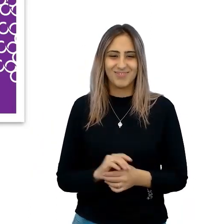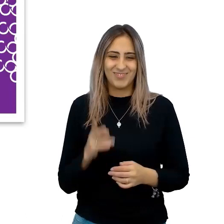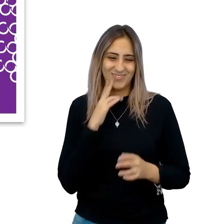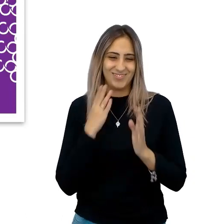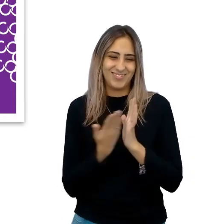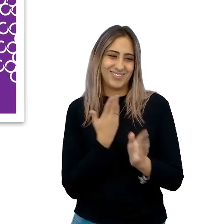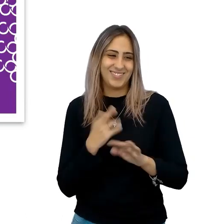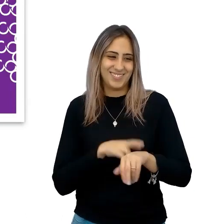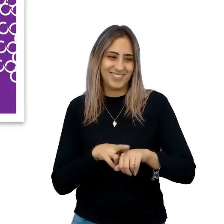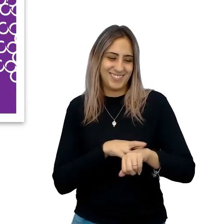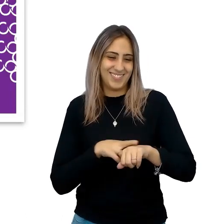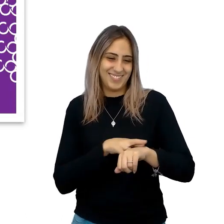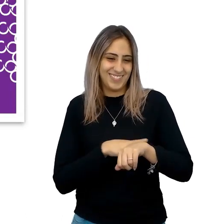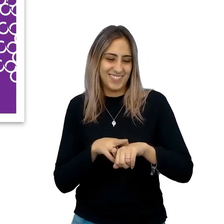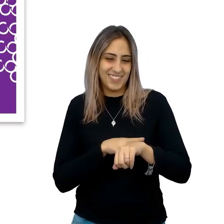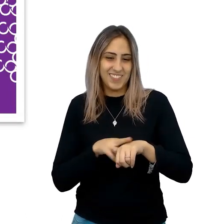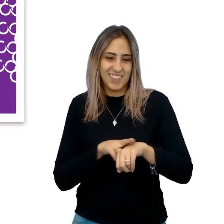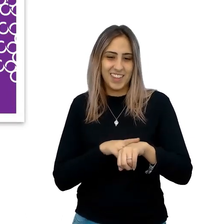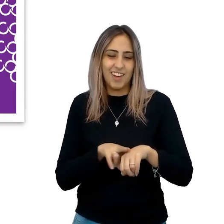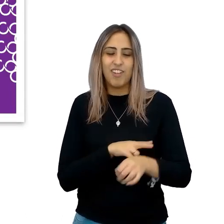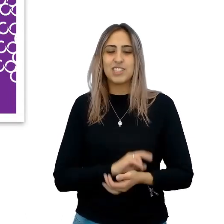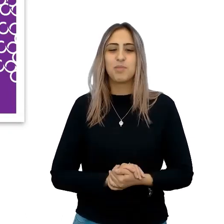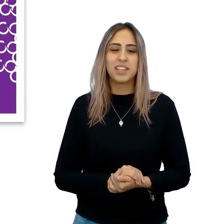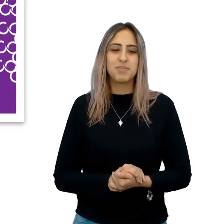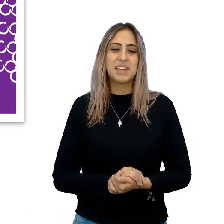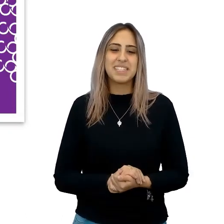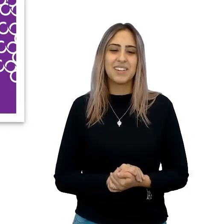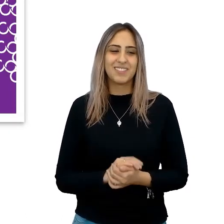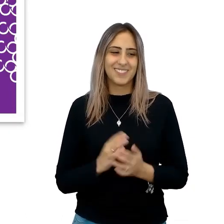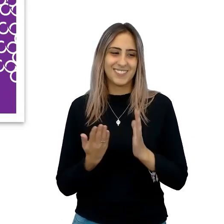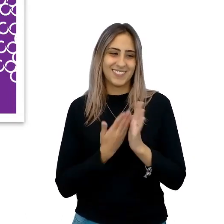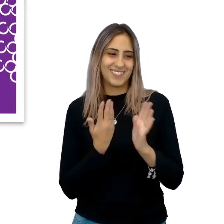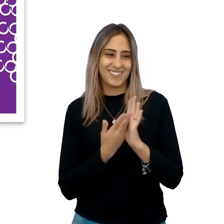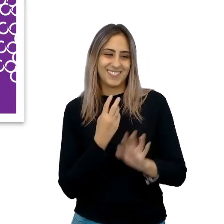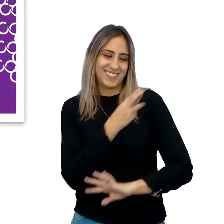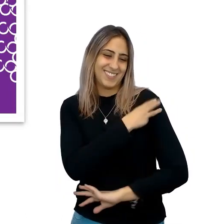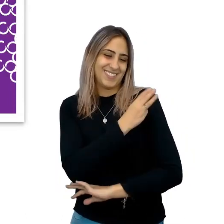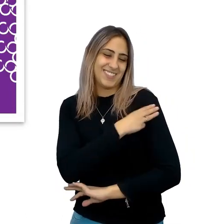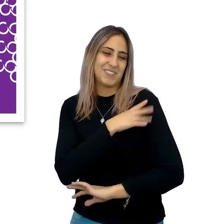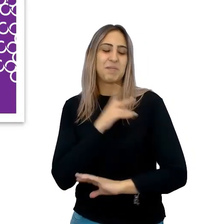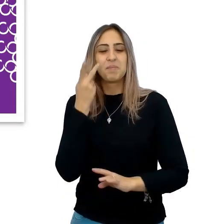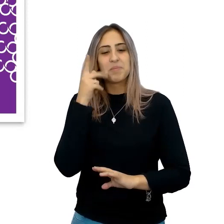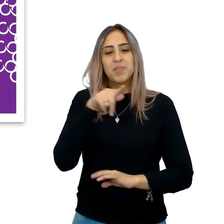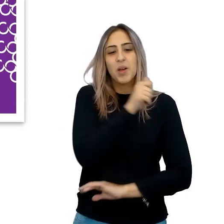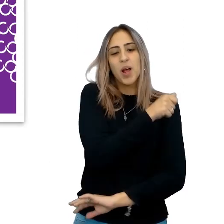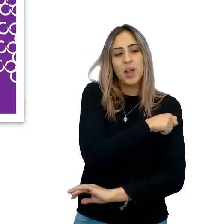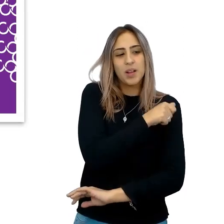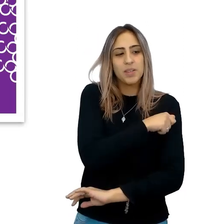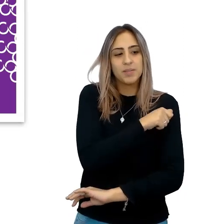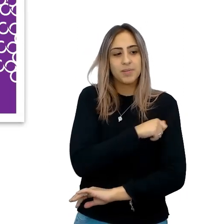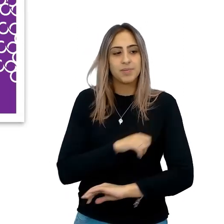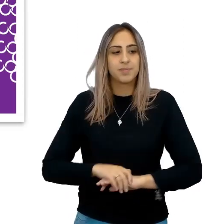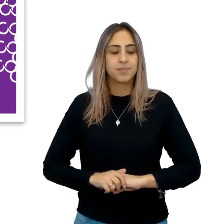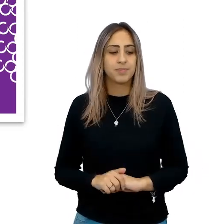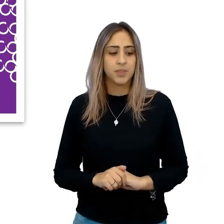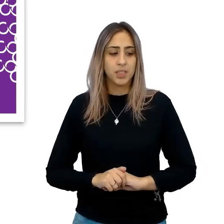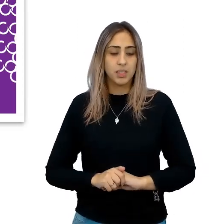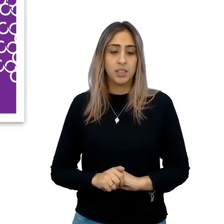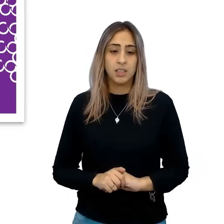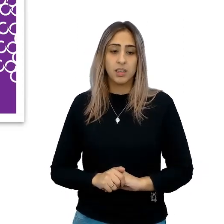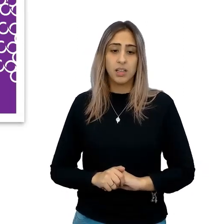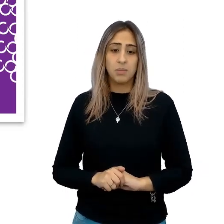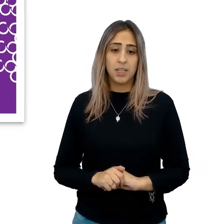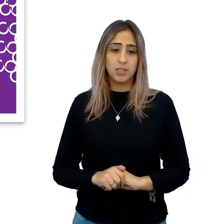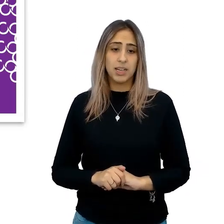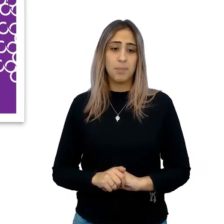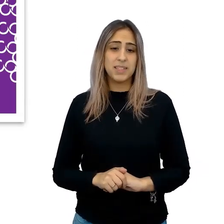roxinhos são os cadernos da terceira série do ensino médio. Temos um caderno único para o estudante, que tem biologia, física e